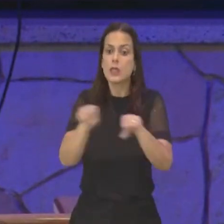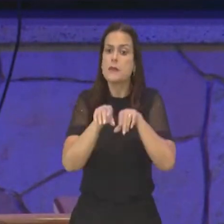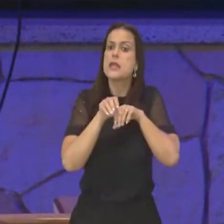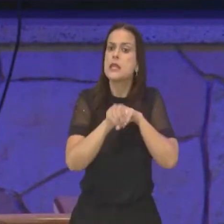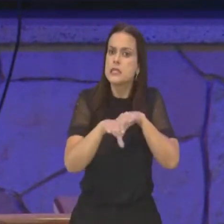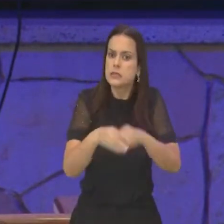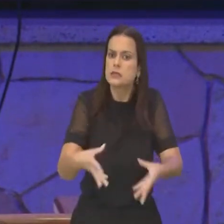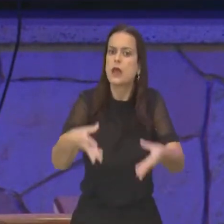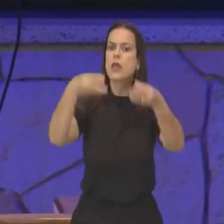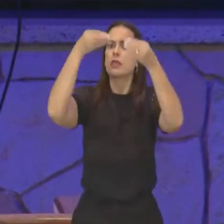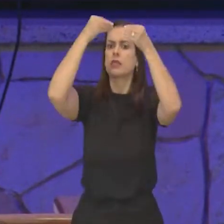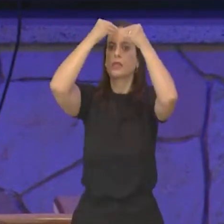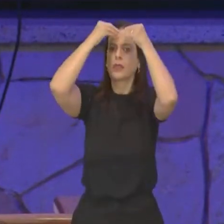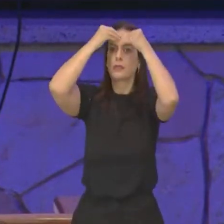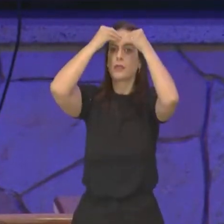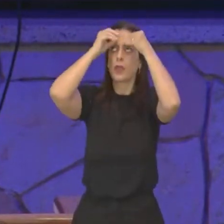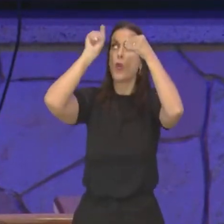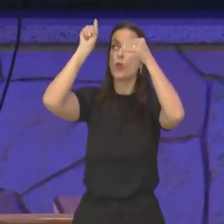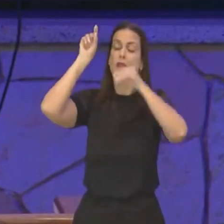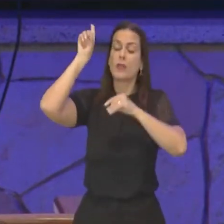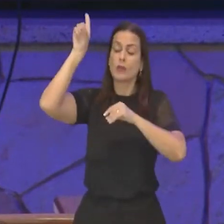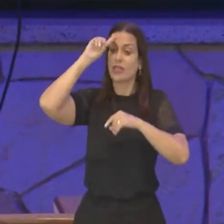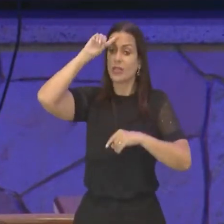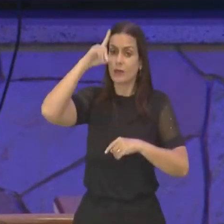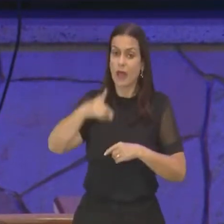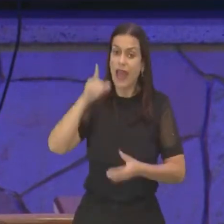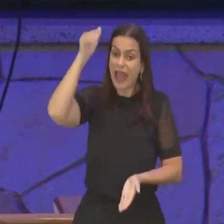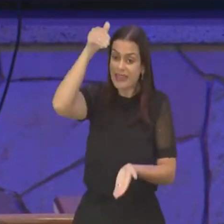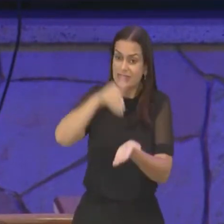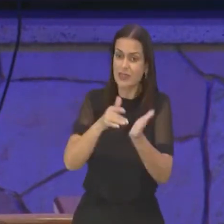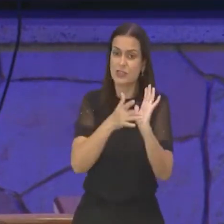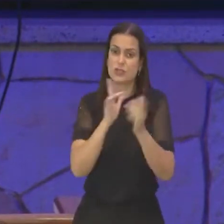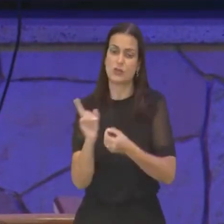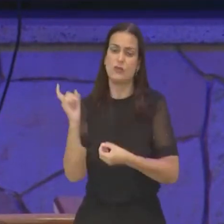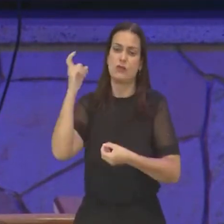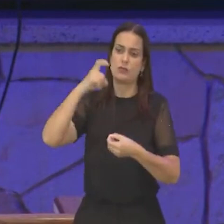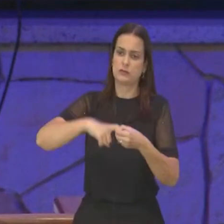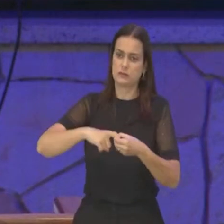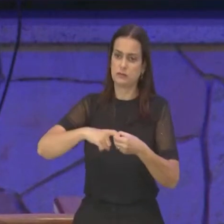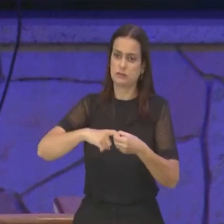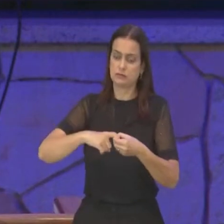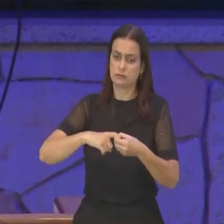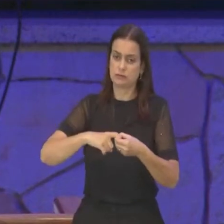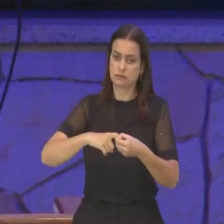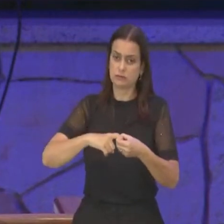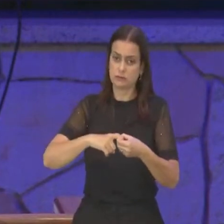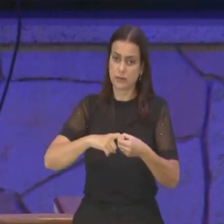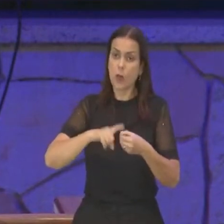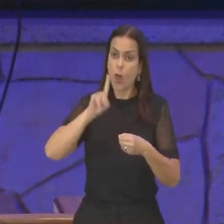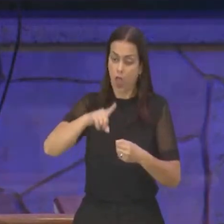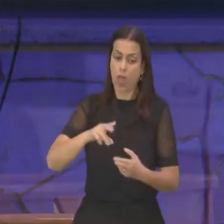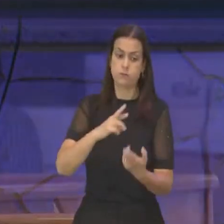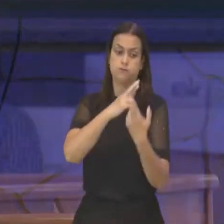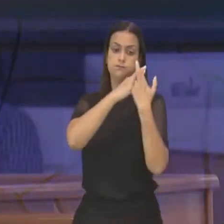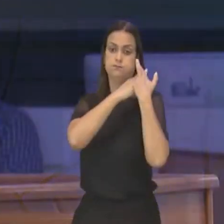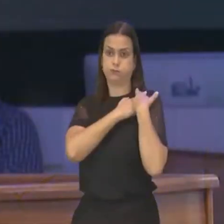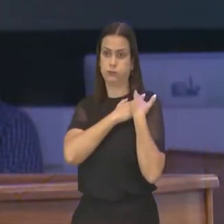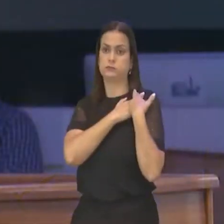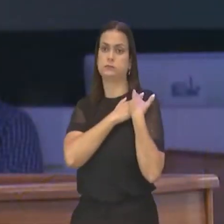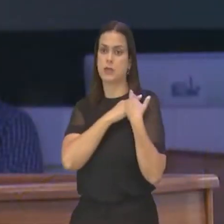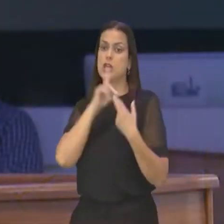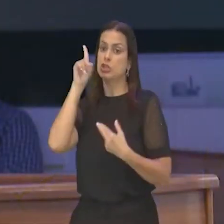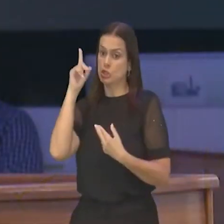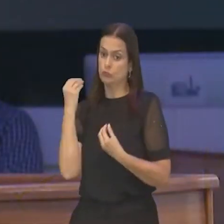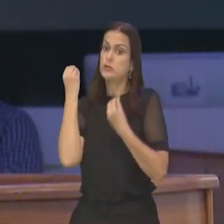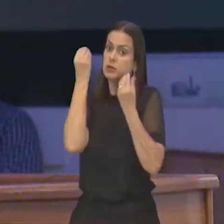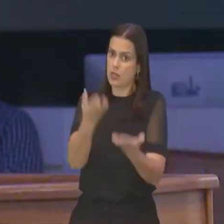os ensinamentos, os mandamentos, até a volta de Jesus. Então essa era a missão clara dada por